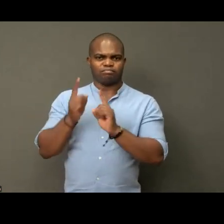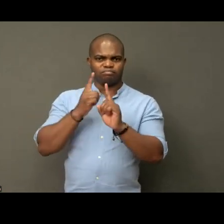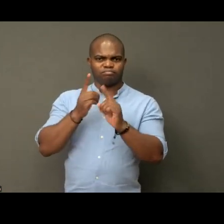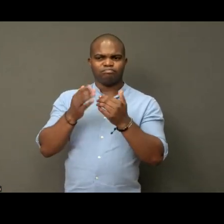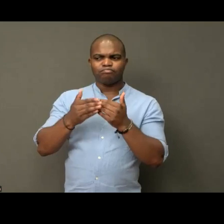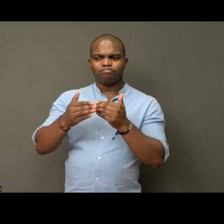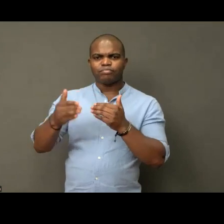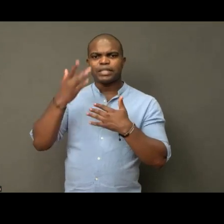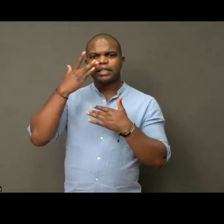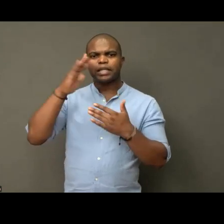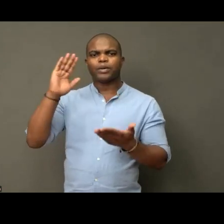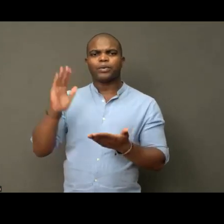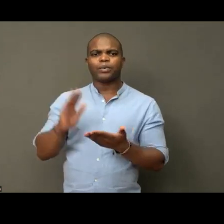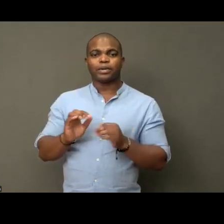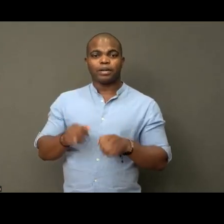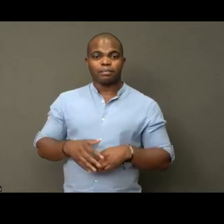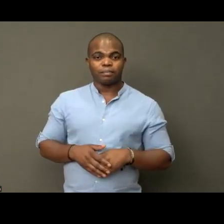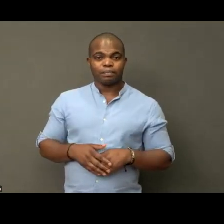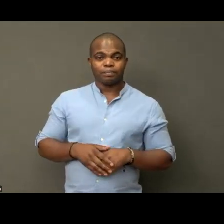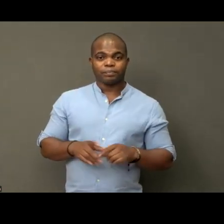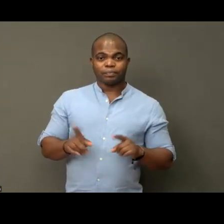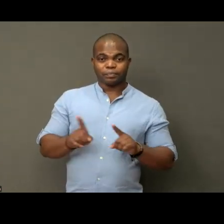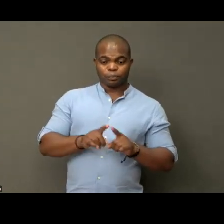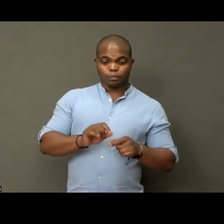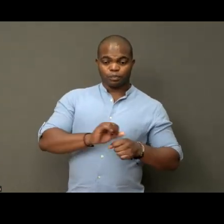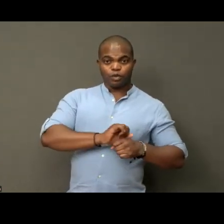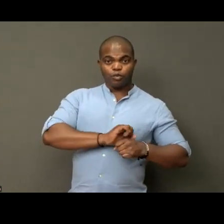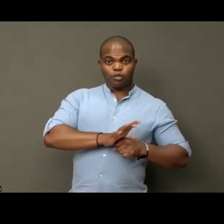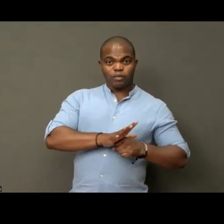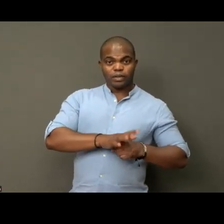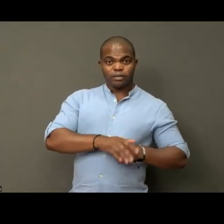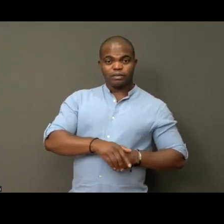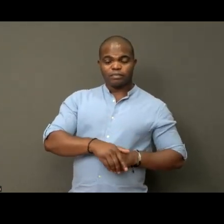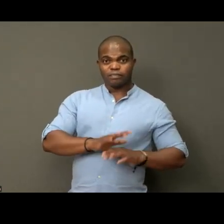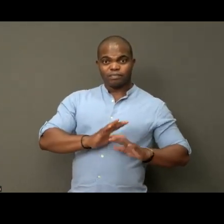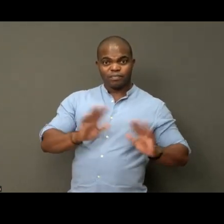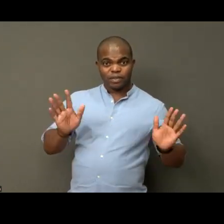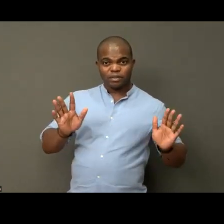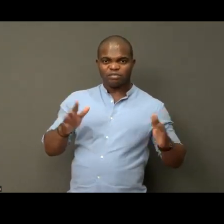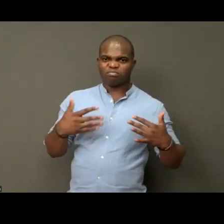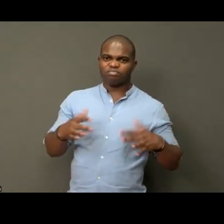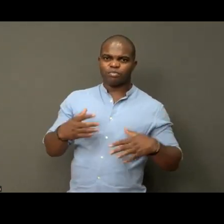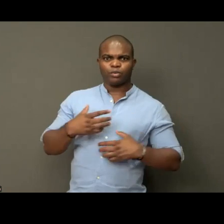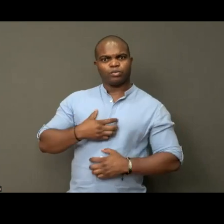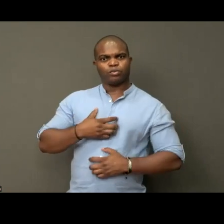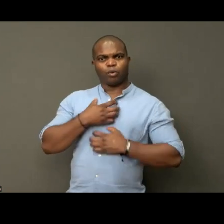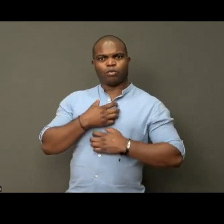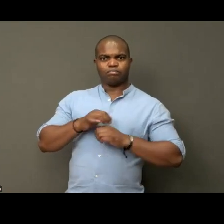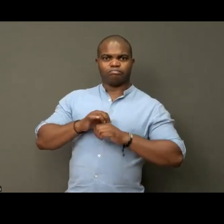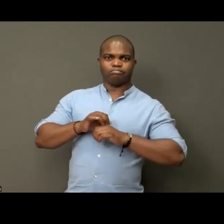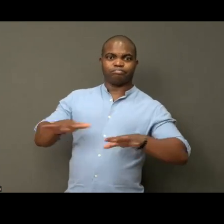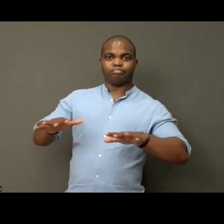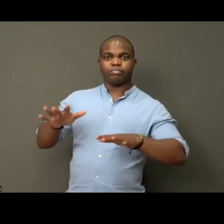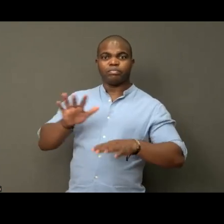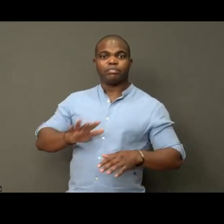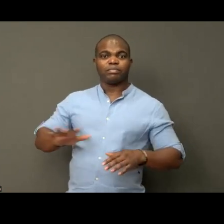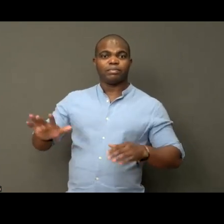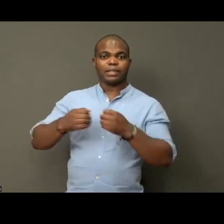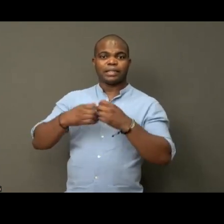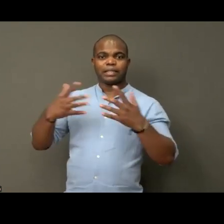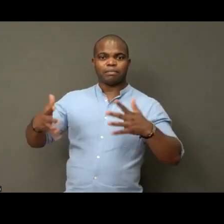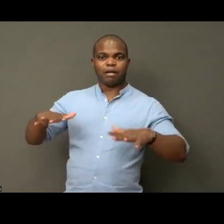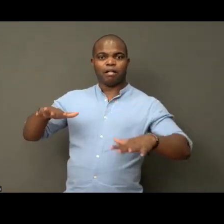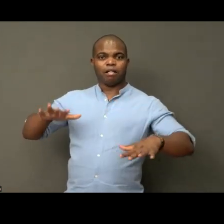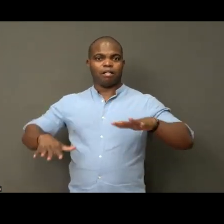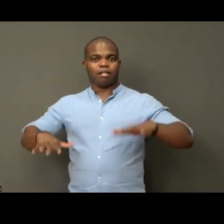chocou o sistema de saúde e serviços, e agora estamos a ver sinais encorajadores. Por